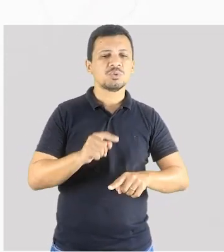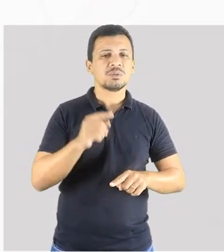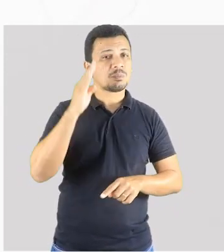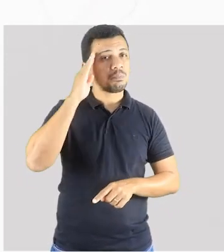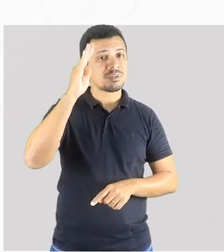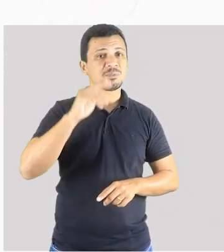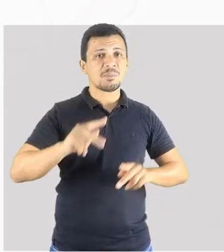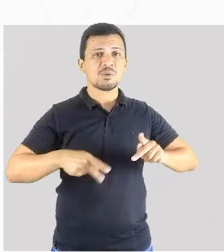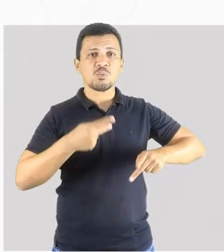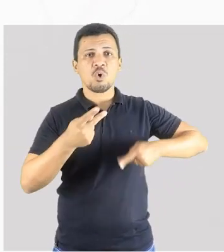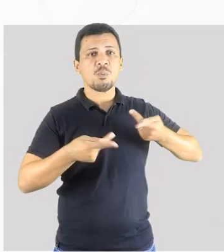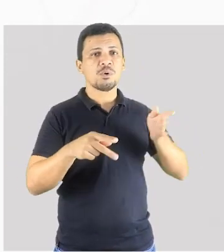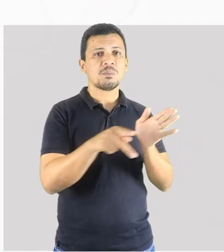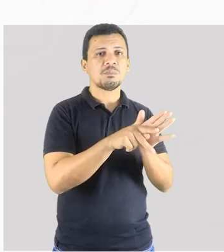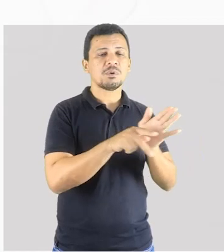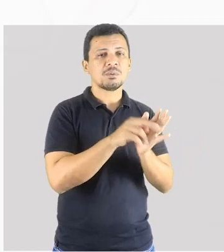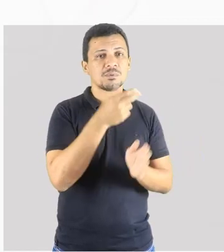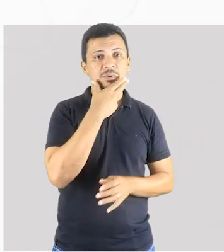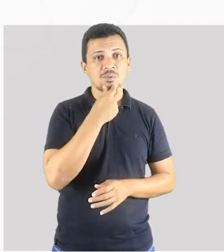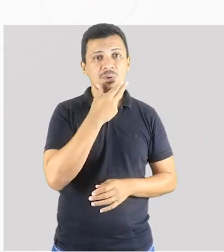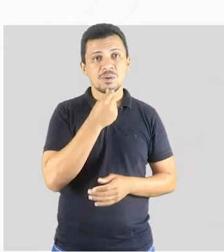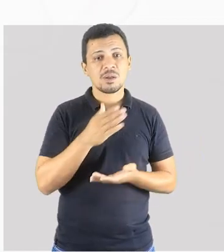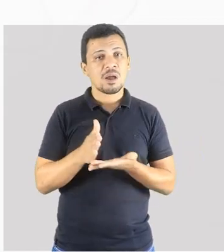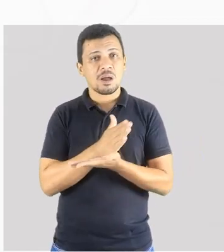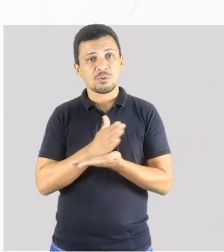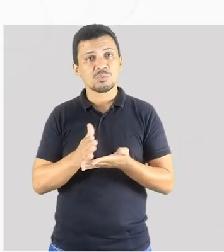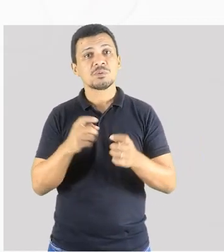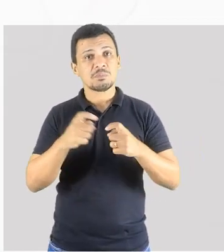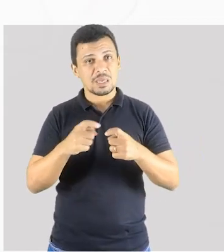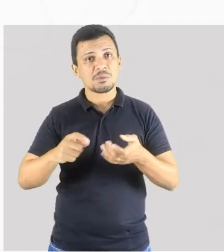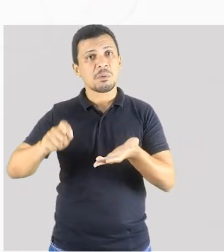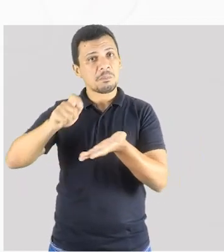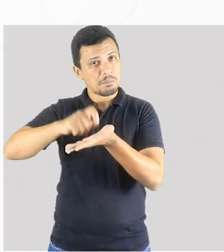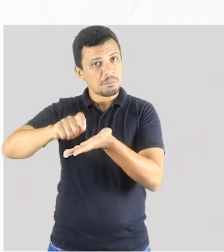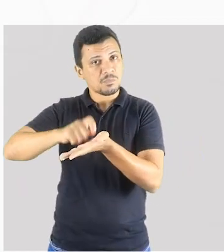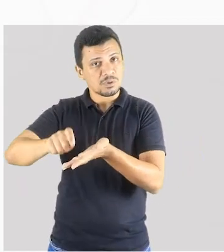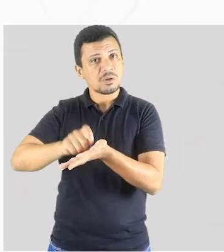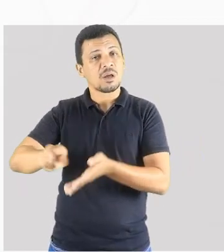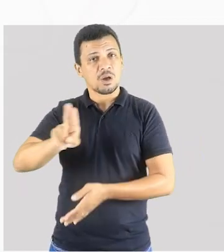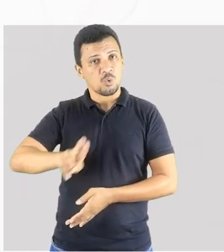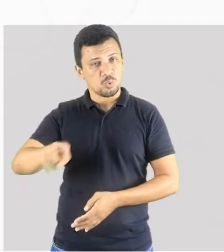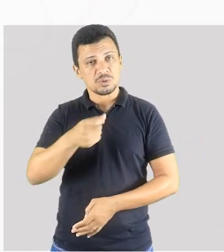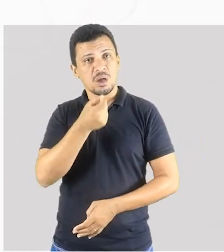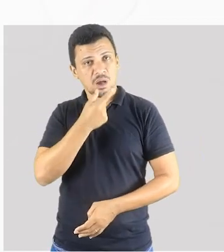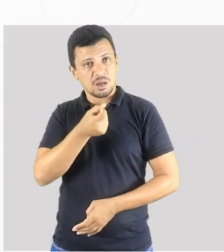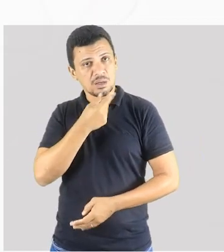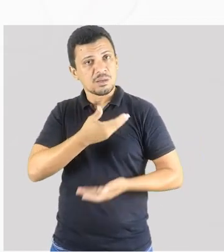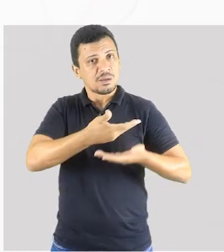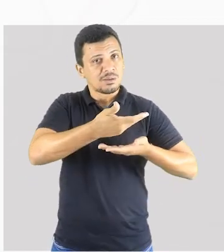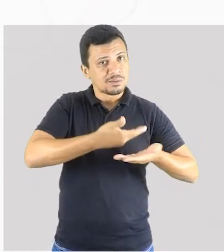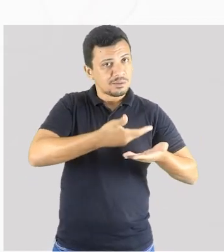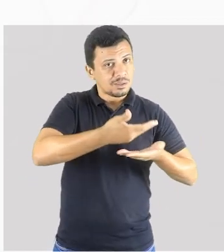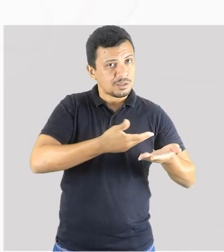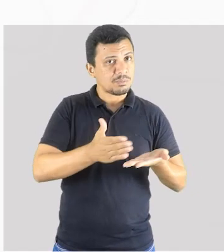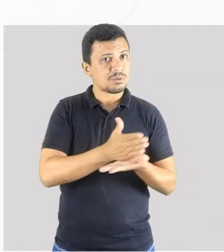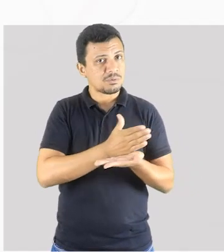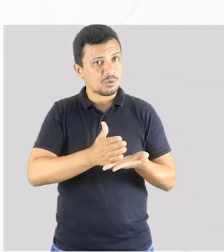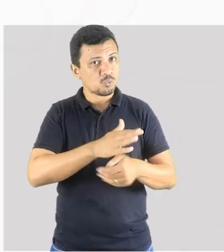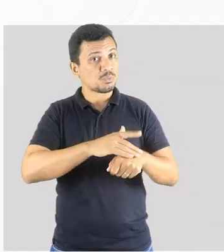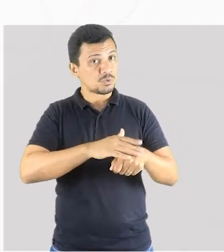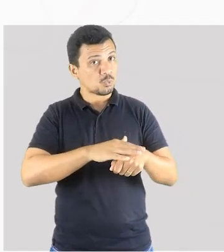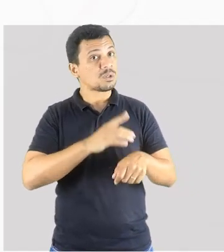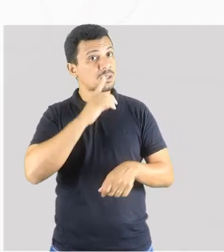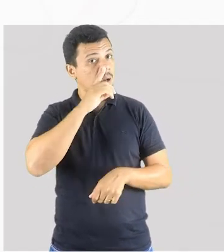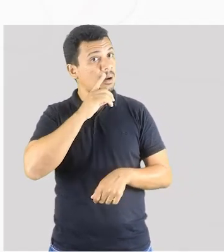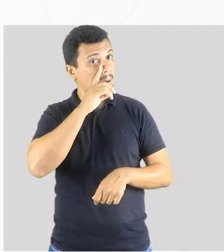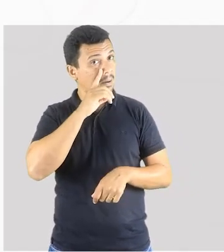derivados principalmente da testosterona. Alguns médicos podem prescrever a utilização de anabolizantes para tratamento de algumas doenças